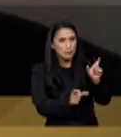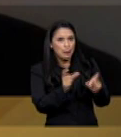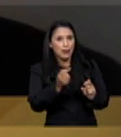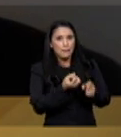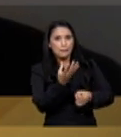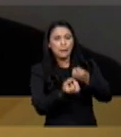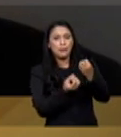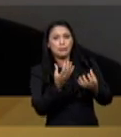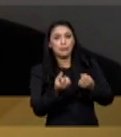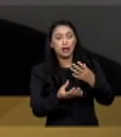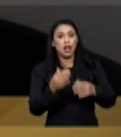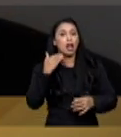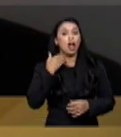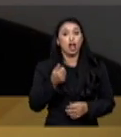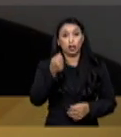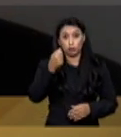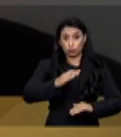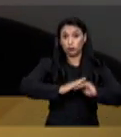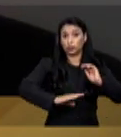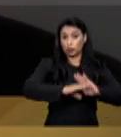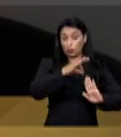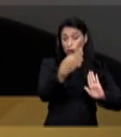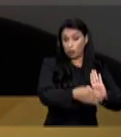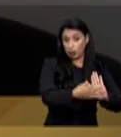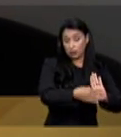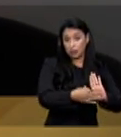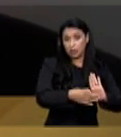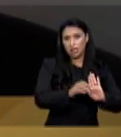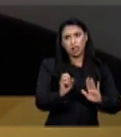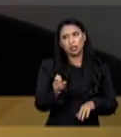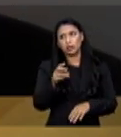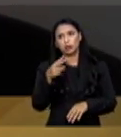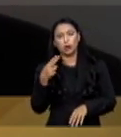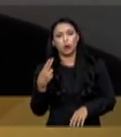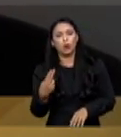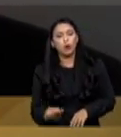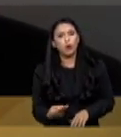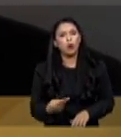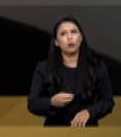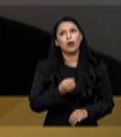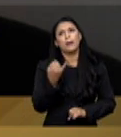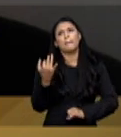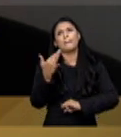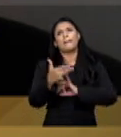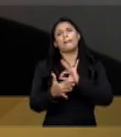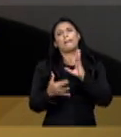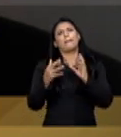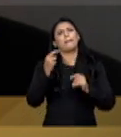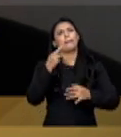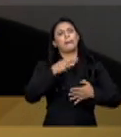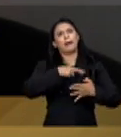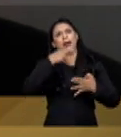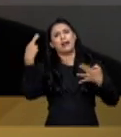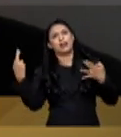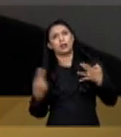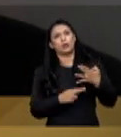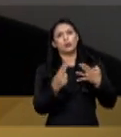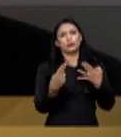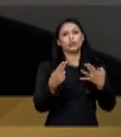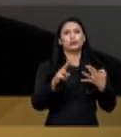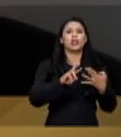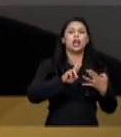aos juízos aparentemente competentes, seja nos inúmeros recursos e habeas